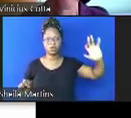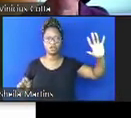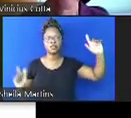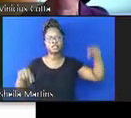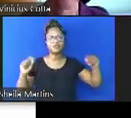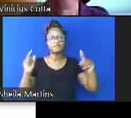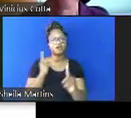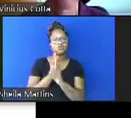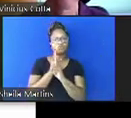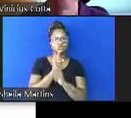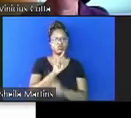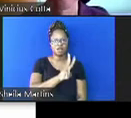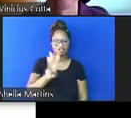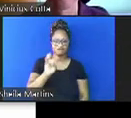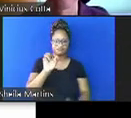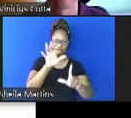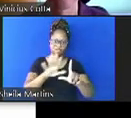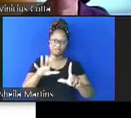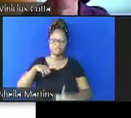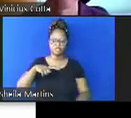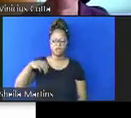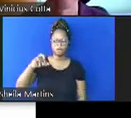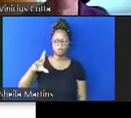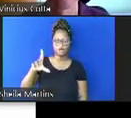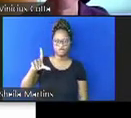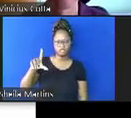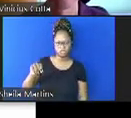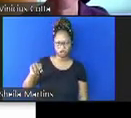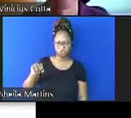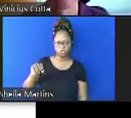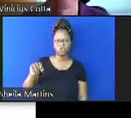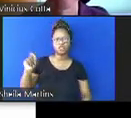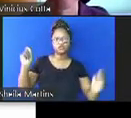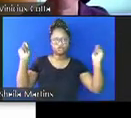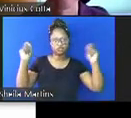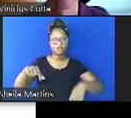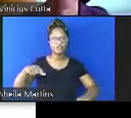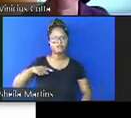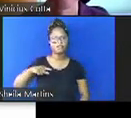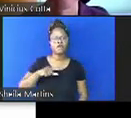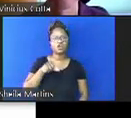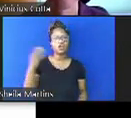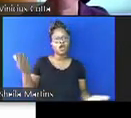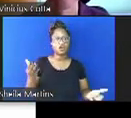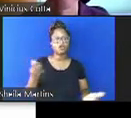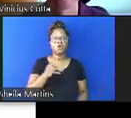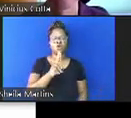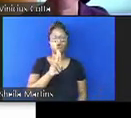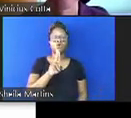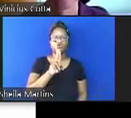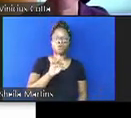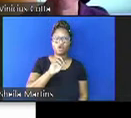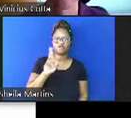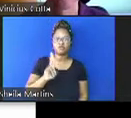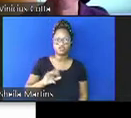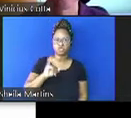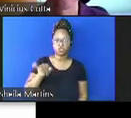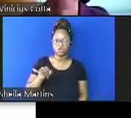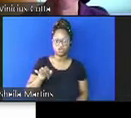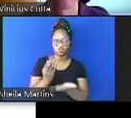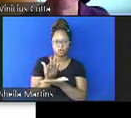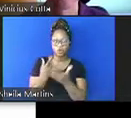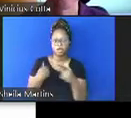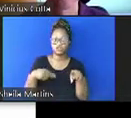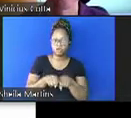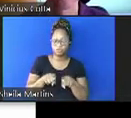Fundação. Então, nós temos o Marcelo Araújo, de Araújo, que está na UFRJ UERJ. Nós temos